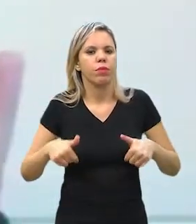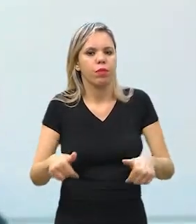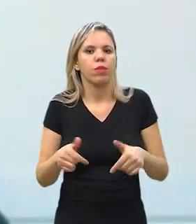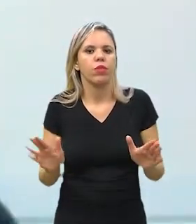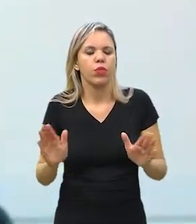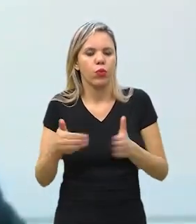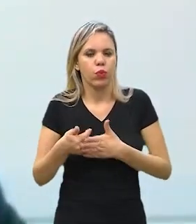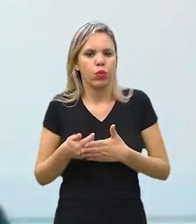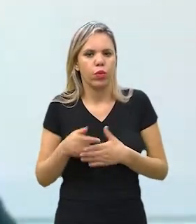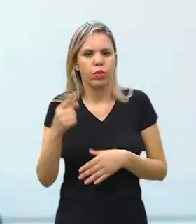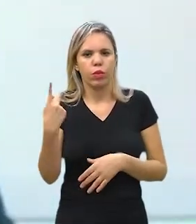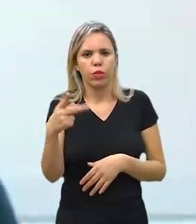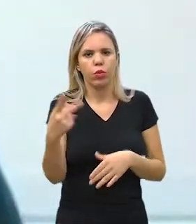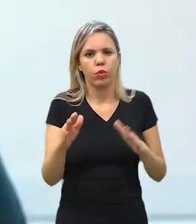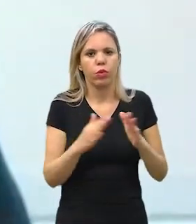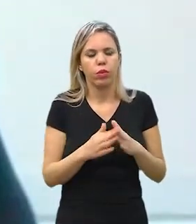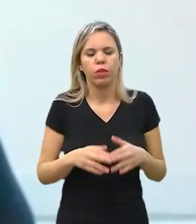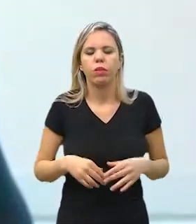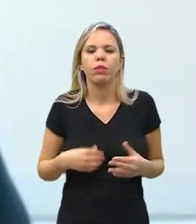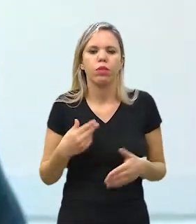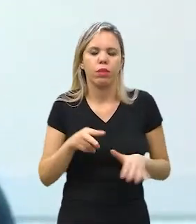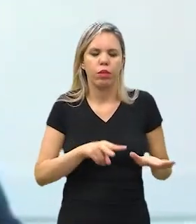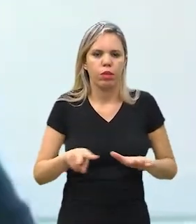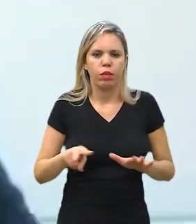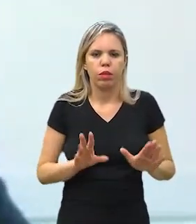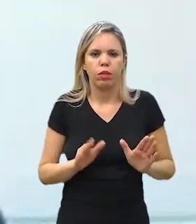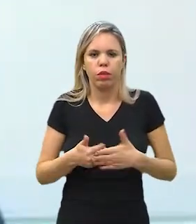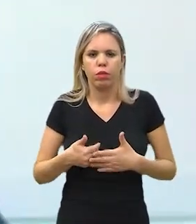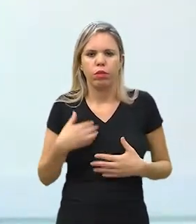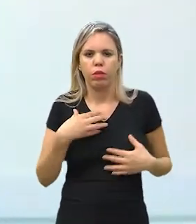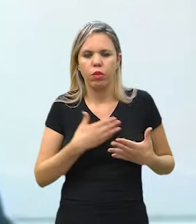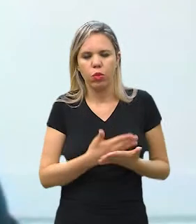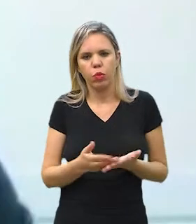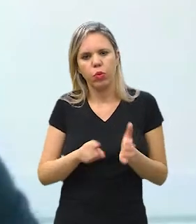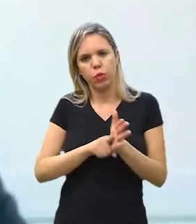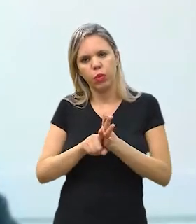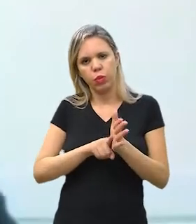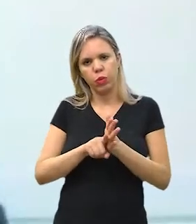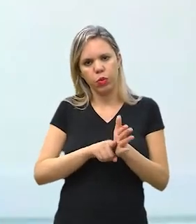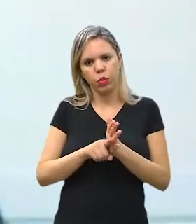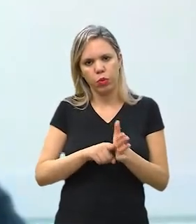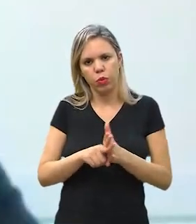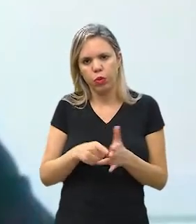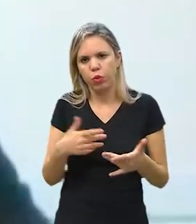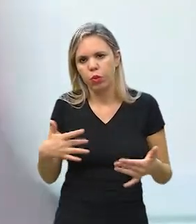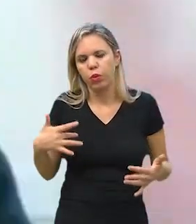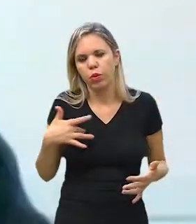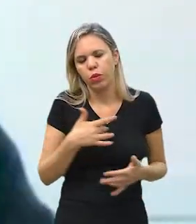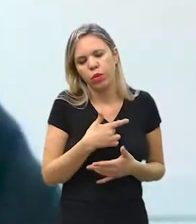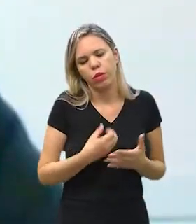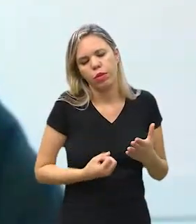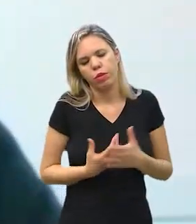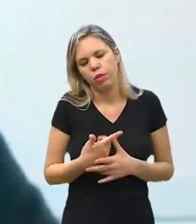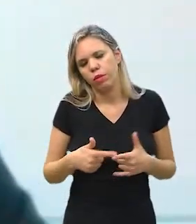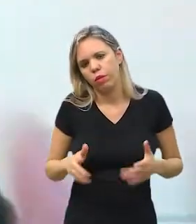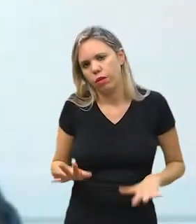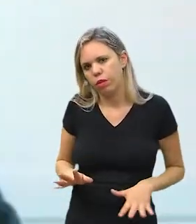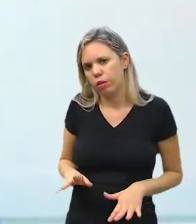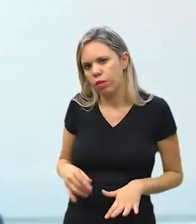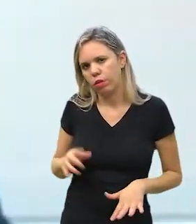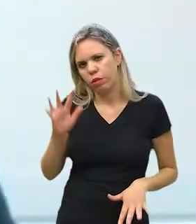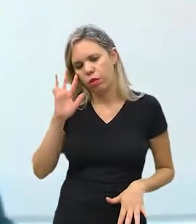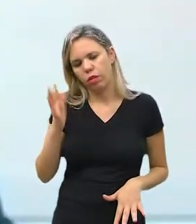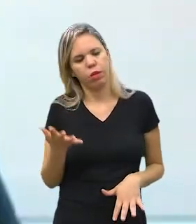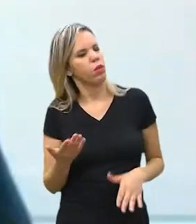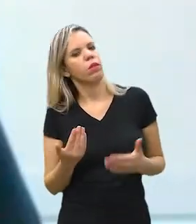primeira ação foi: vamos fechar, cada um fica na sua casa. E nessa semana fechada eu comecei a estudar a saúde, o que que aconteceu, o